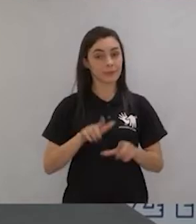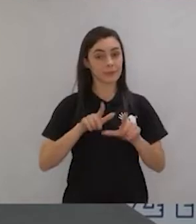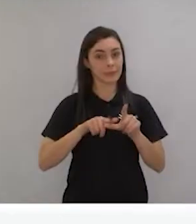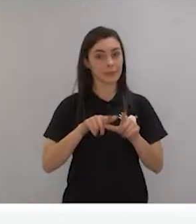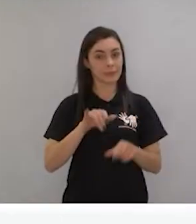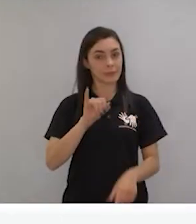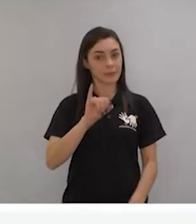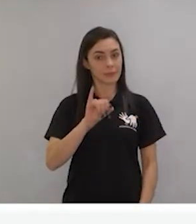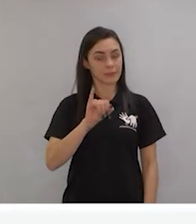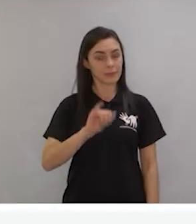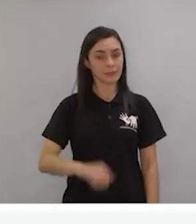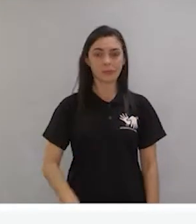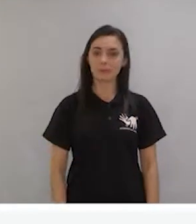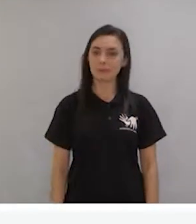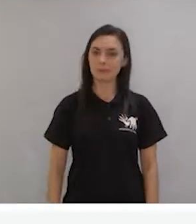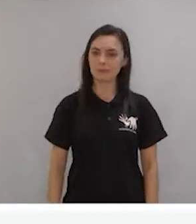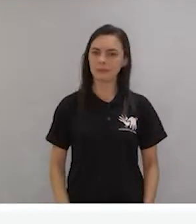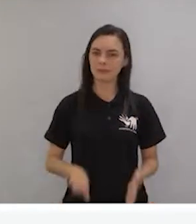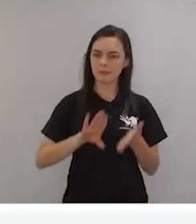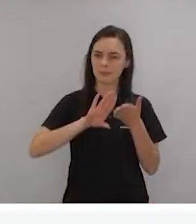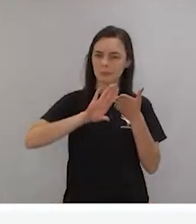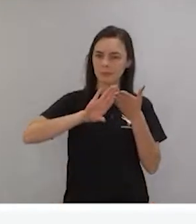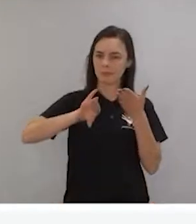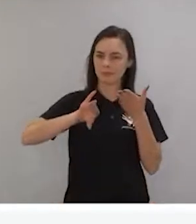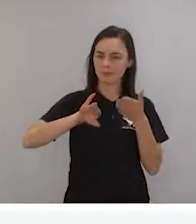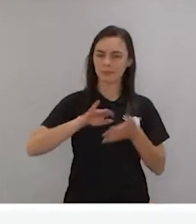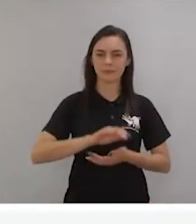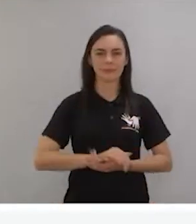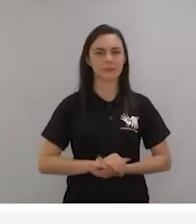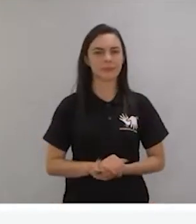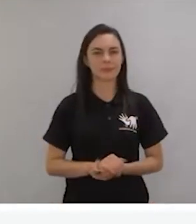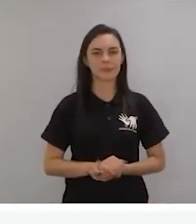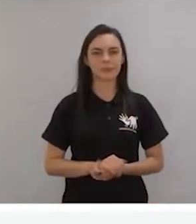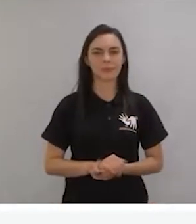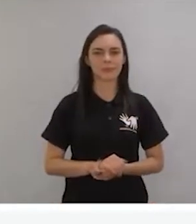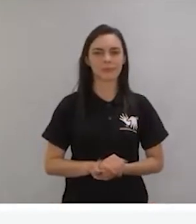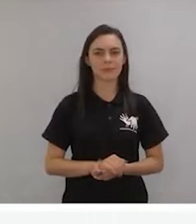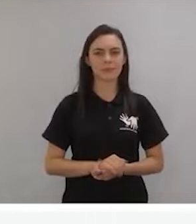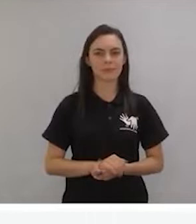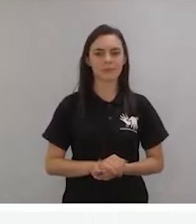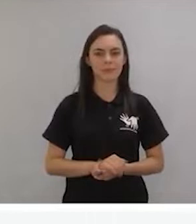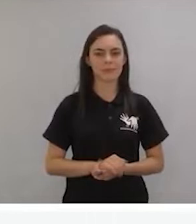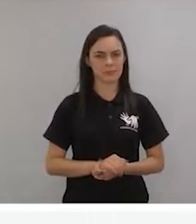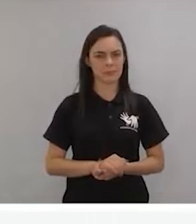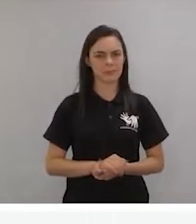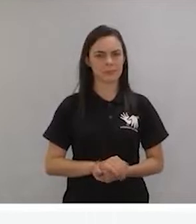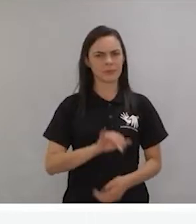Ó, apareceu um I no meio. Vou tirar mais uma.